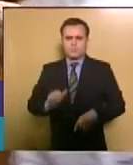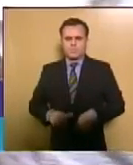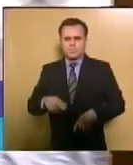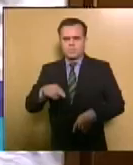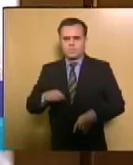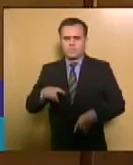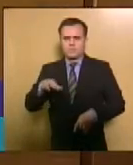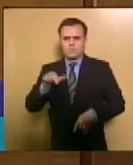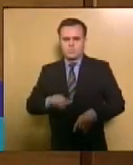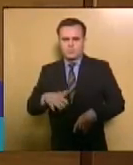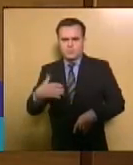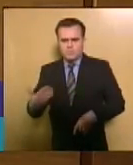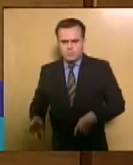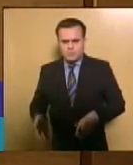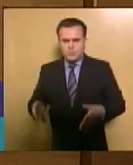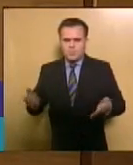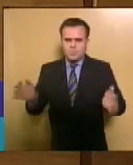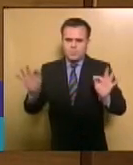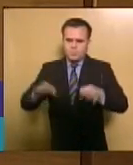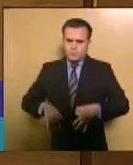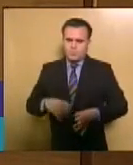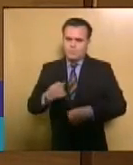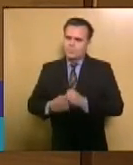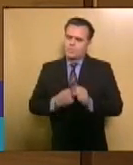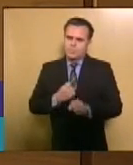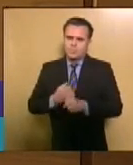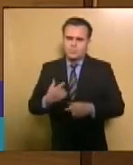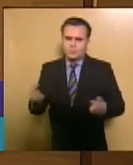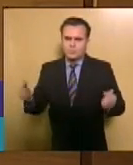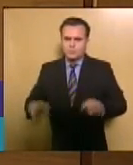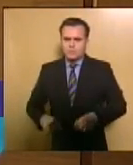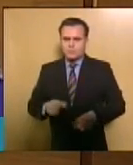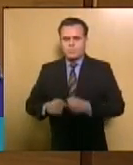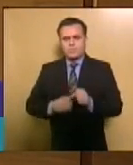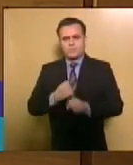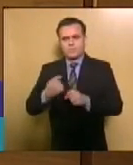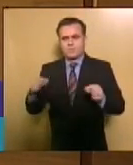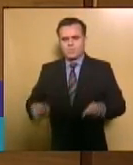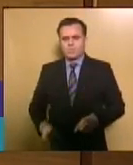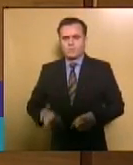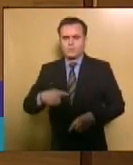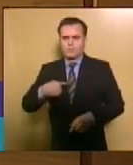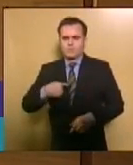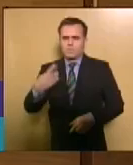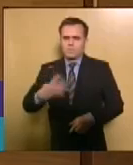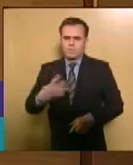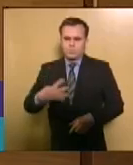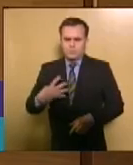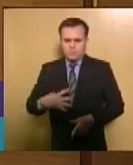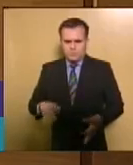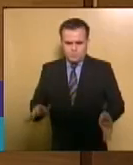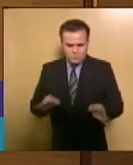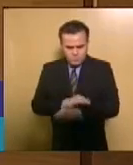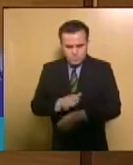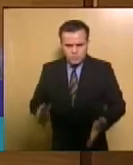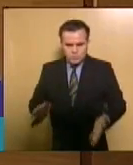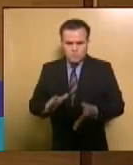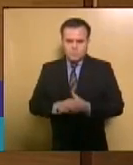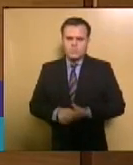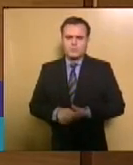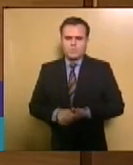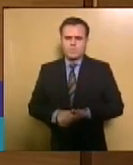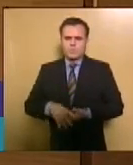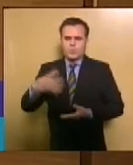eh ser finalista pelo segundo ano e desse ano Nós somos o quarto e a quarta